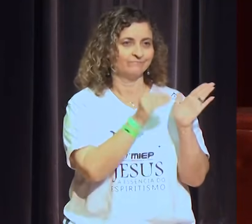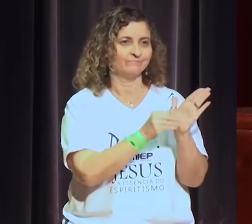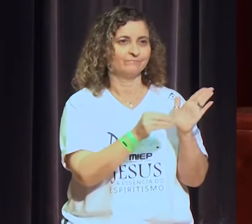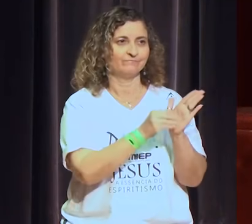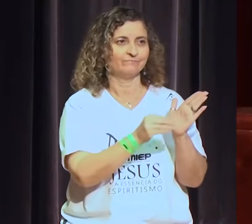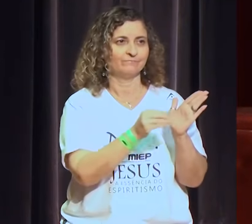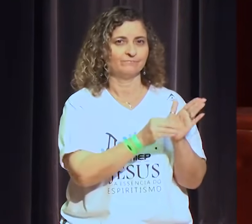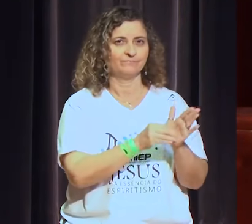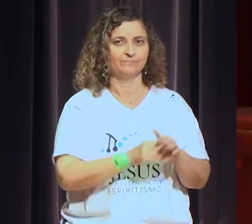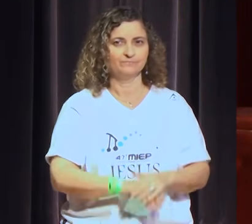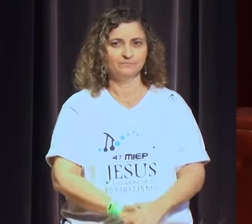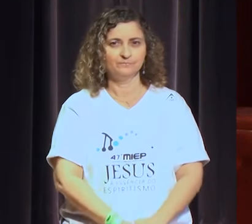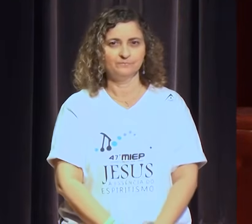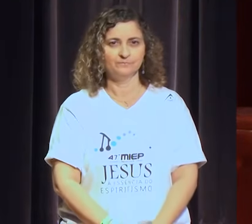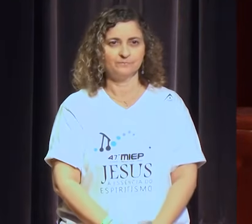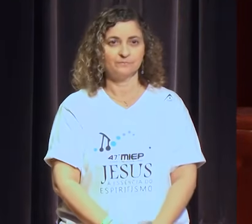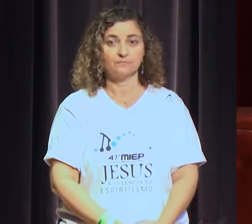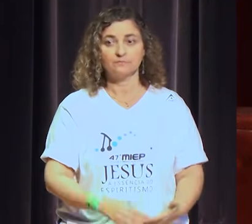que nós não vivemos.